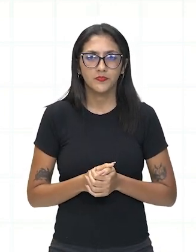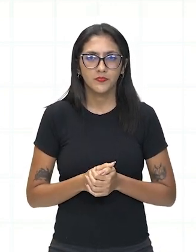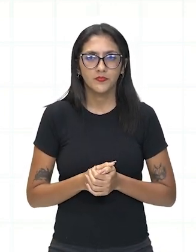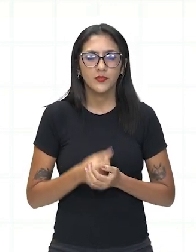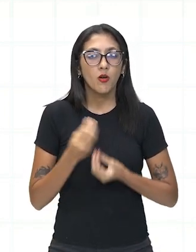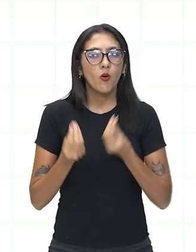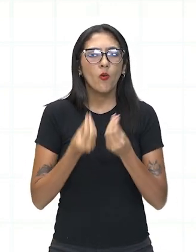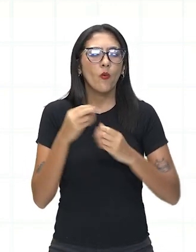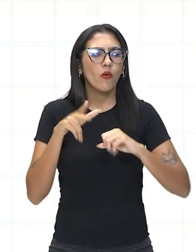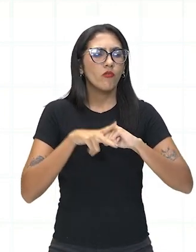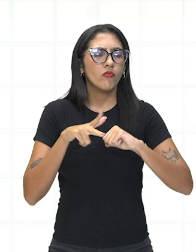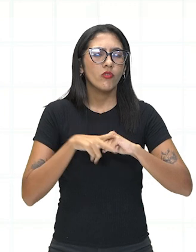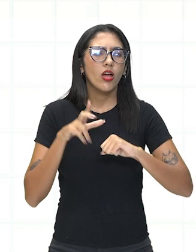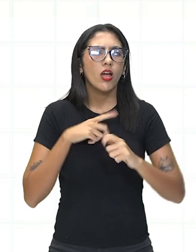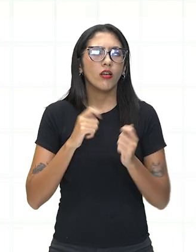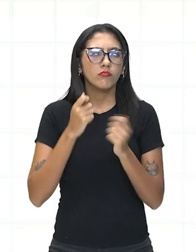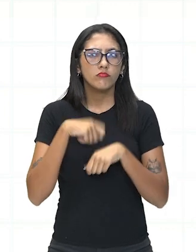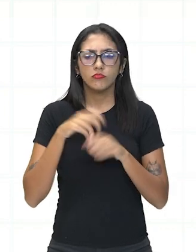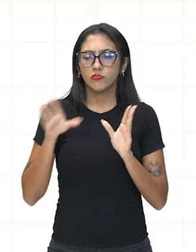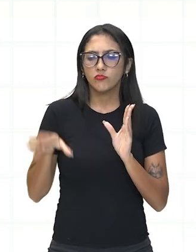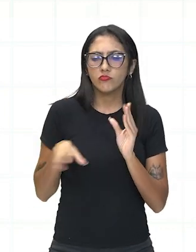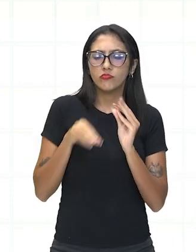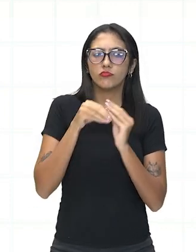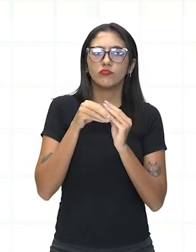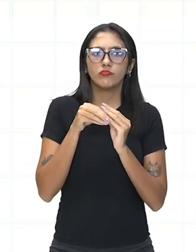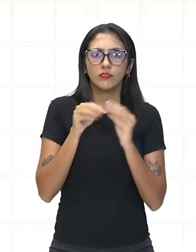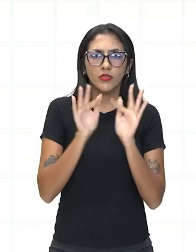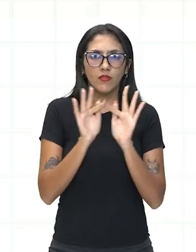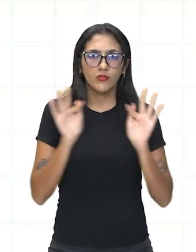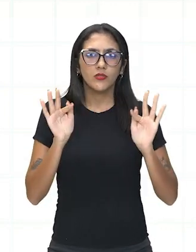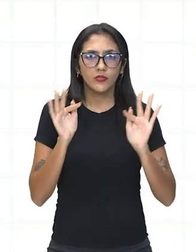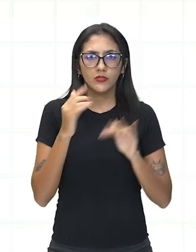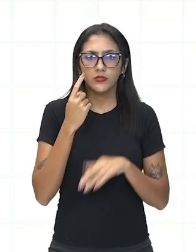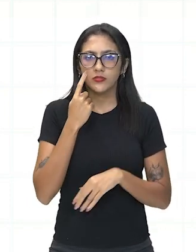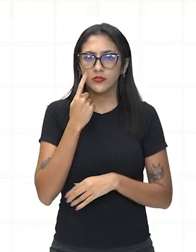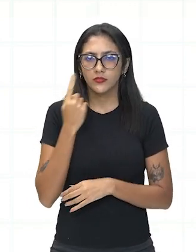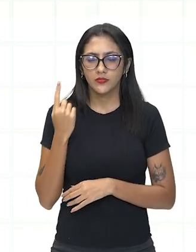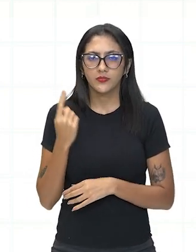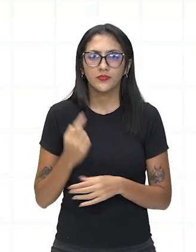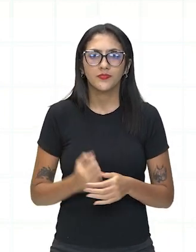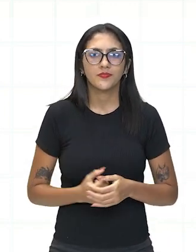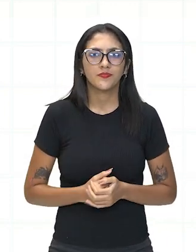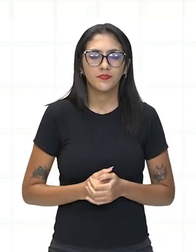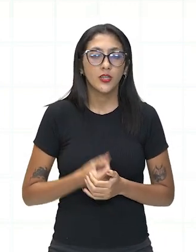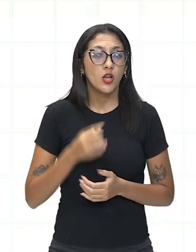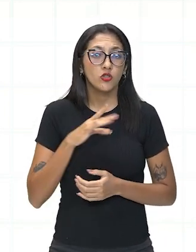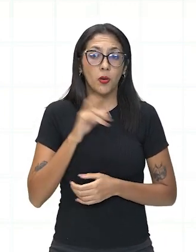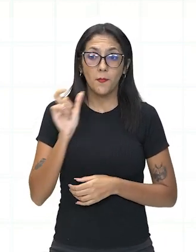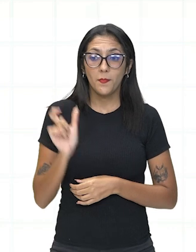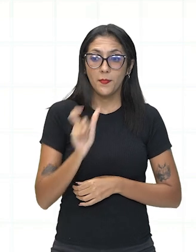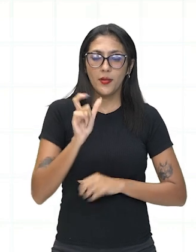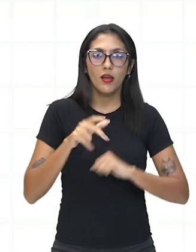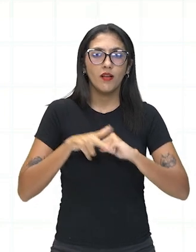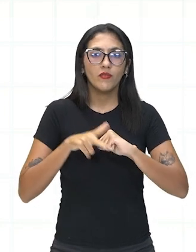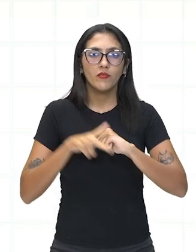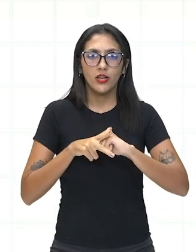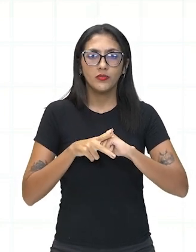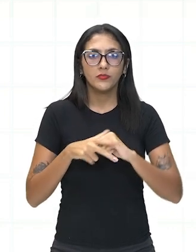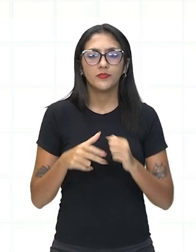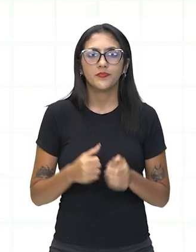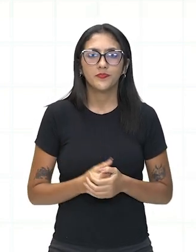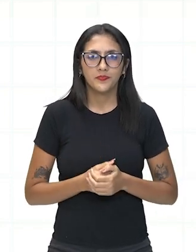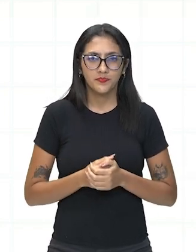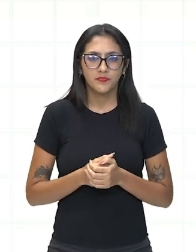completar a frase? Cook. Aqui, ó. No, she can't cook. Se fosse afirmativa, a mesma